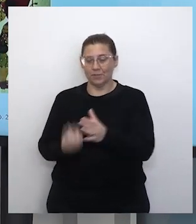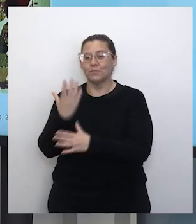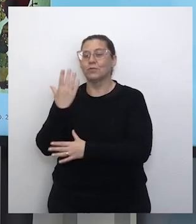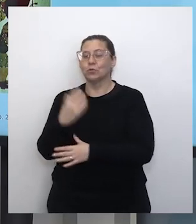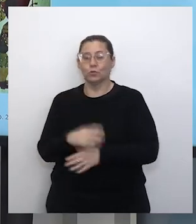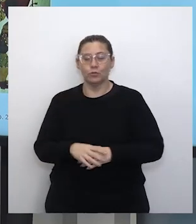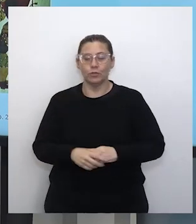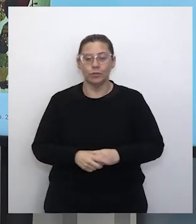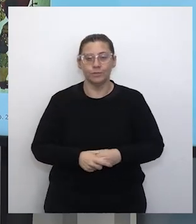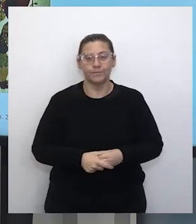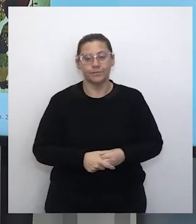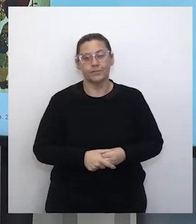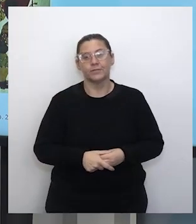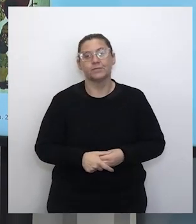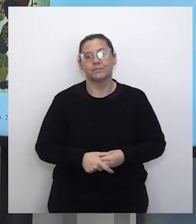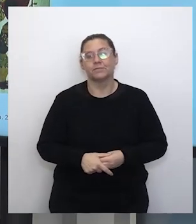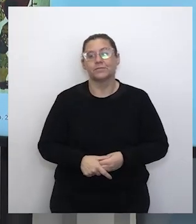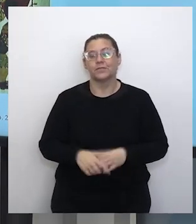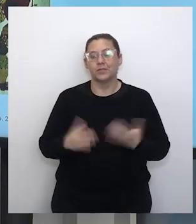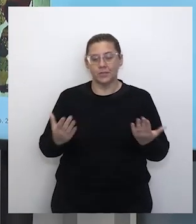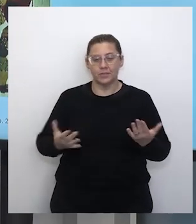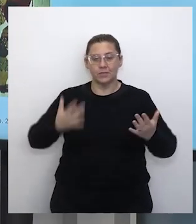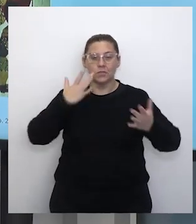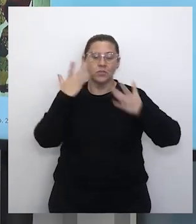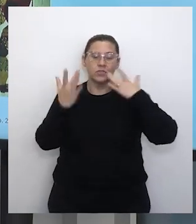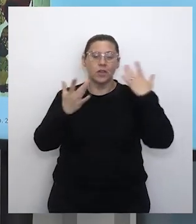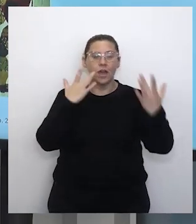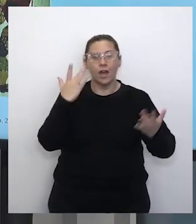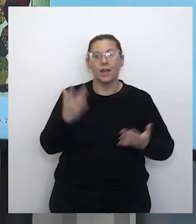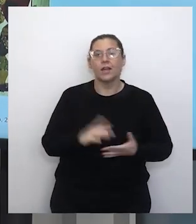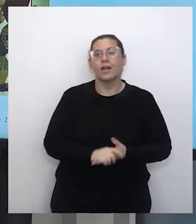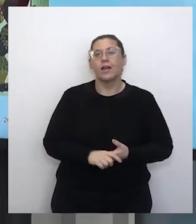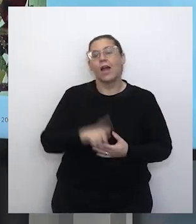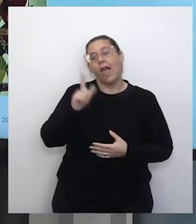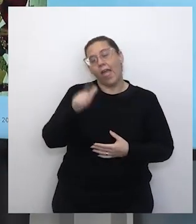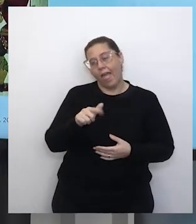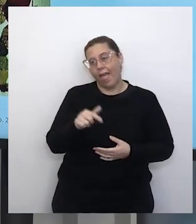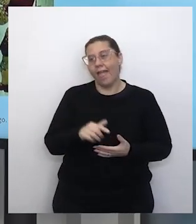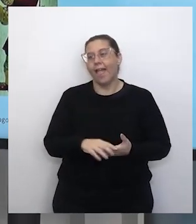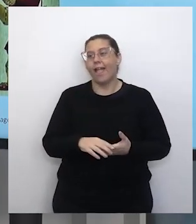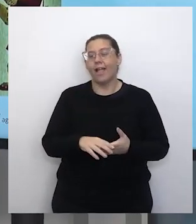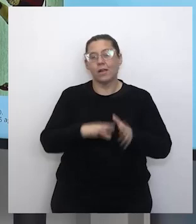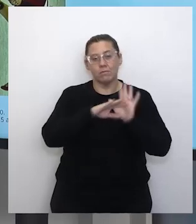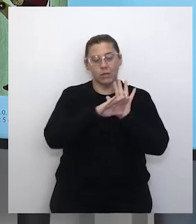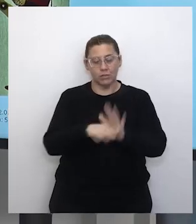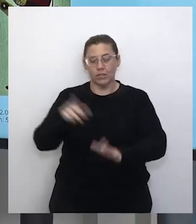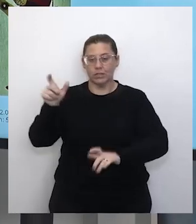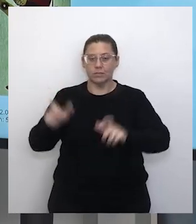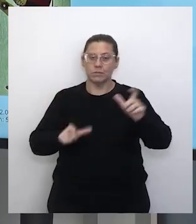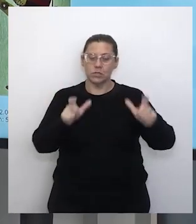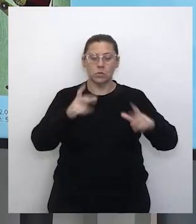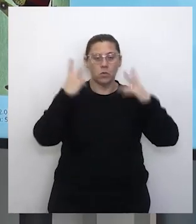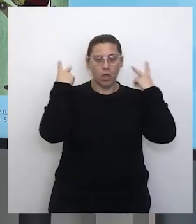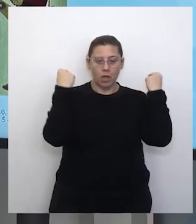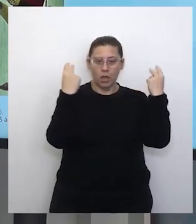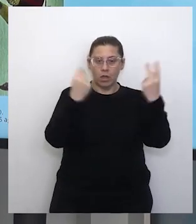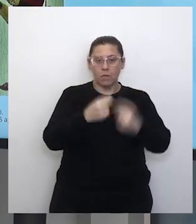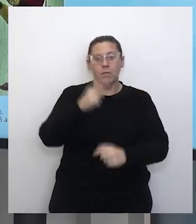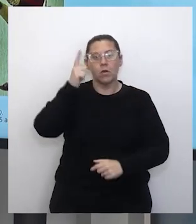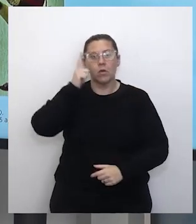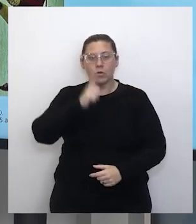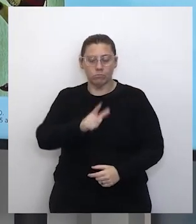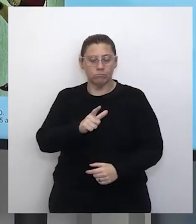de catarse, né, através das peças teatrais, era justamente para ajudar o cidadão grego a